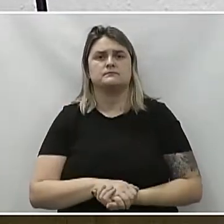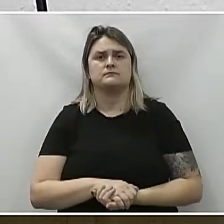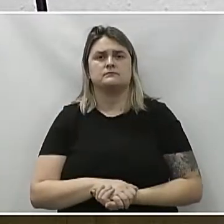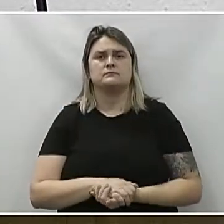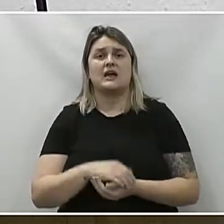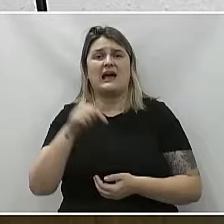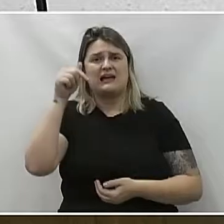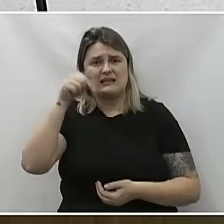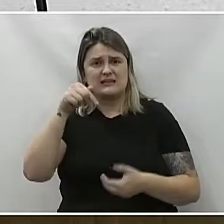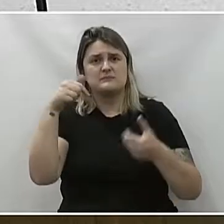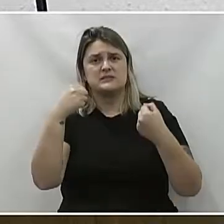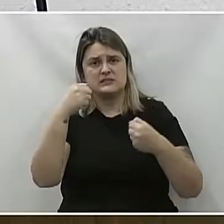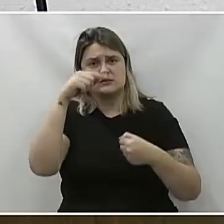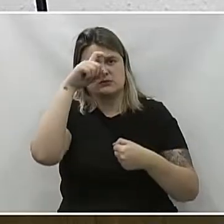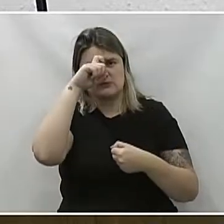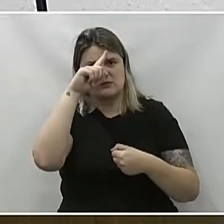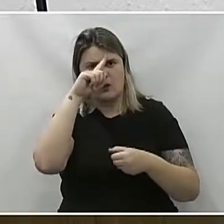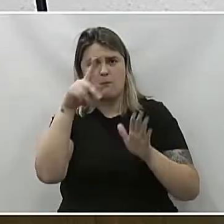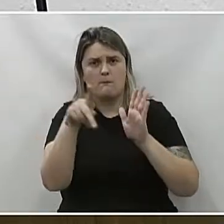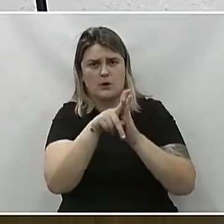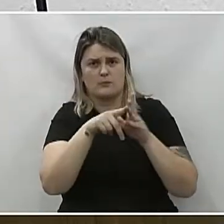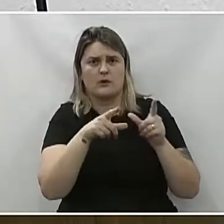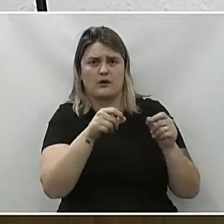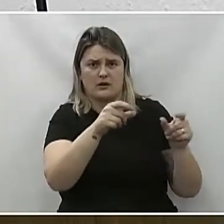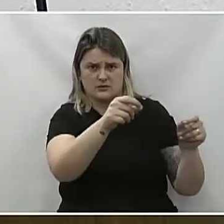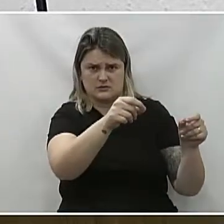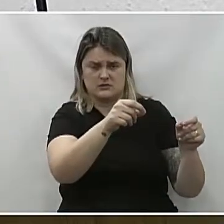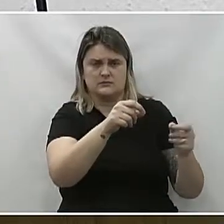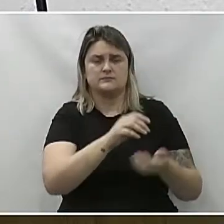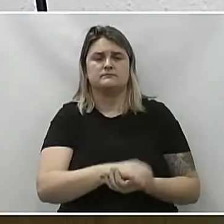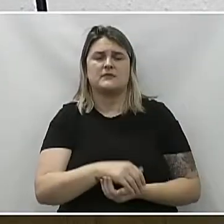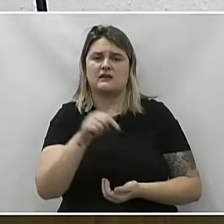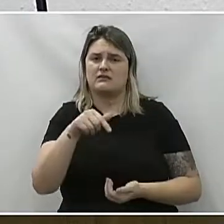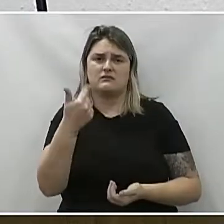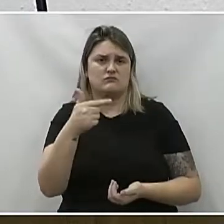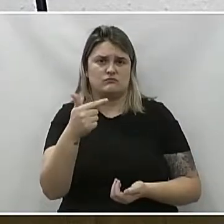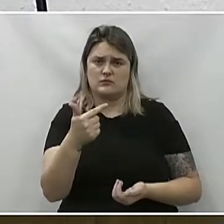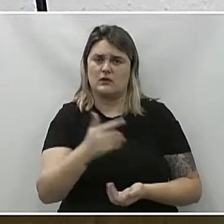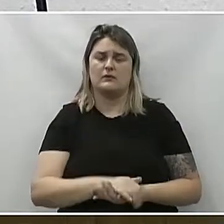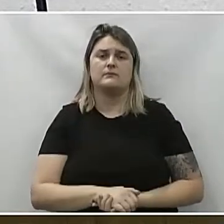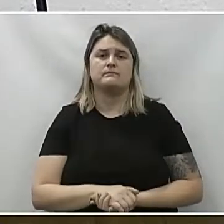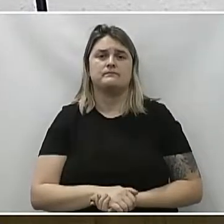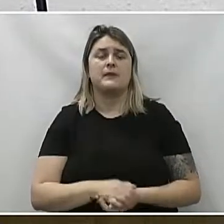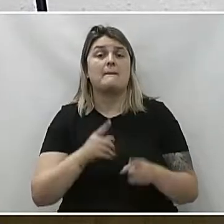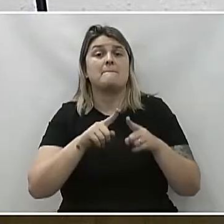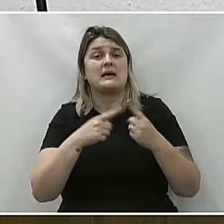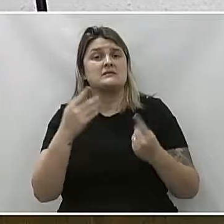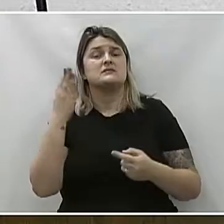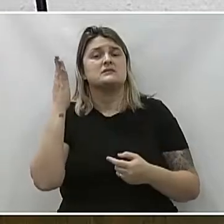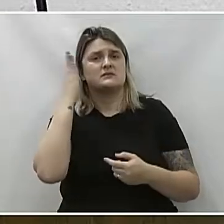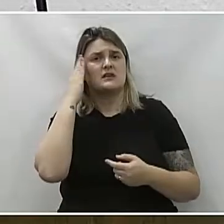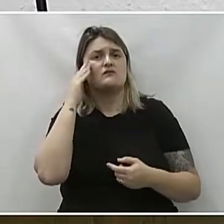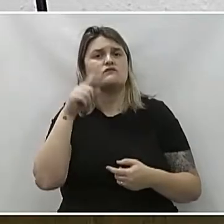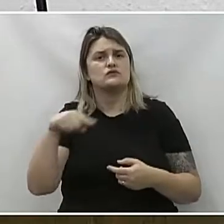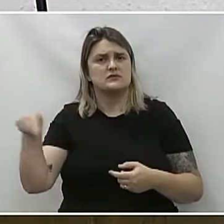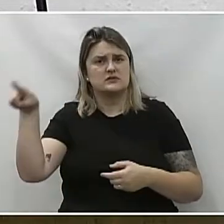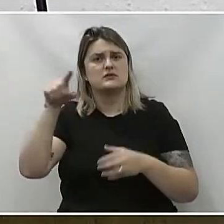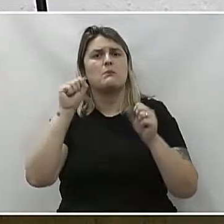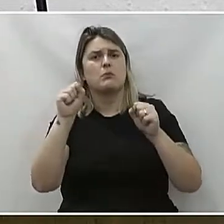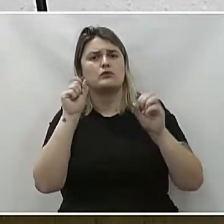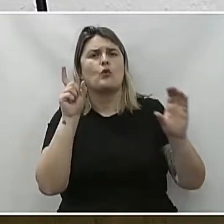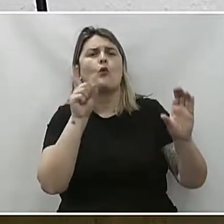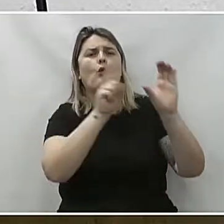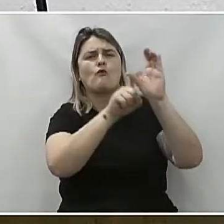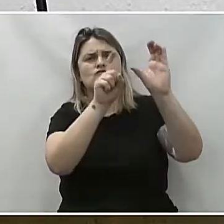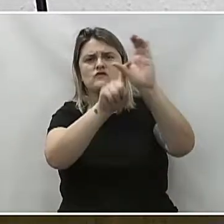um hospital de câncer, uma clínica de câncer aqui no município de União da Vitória, que não tem. Mas eu sei que vocês podem firmar convênios